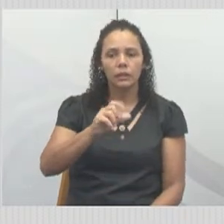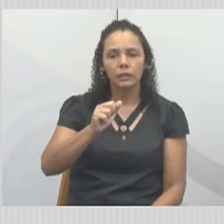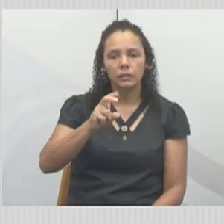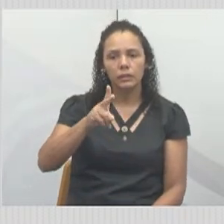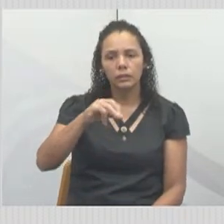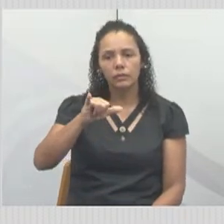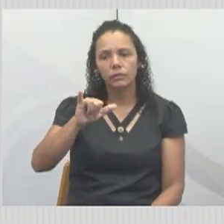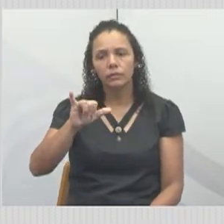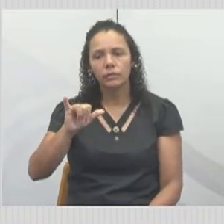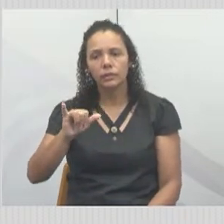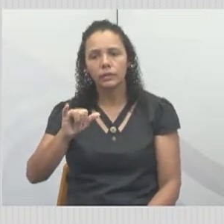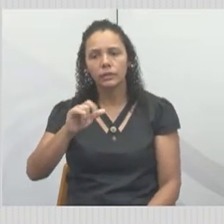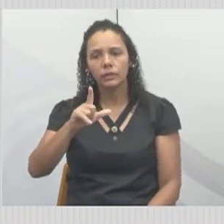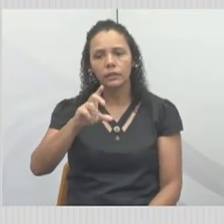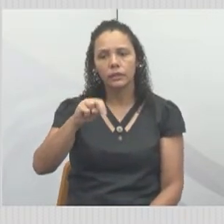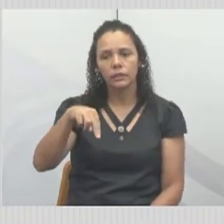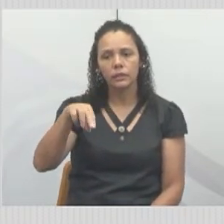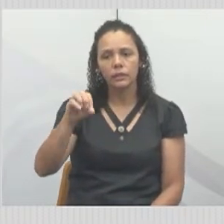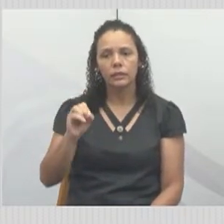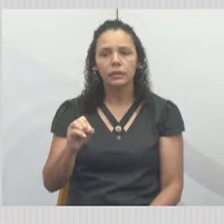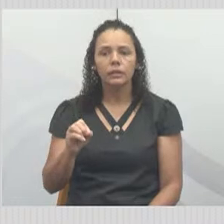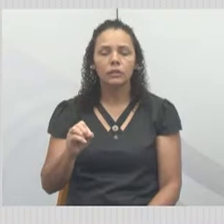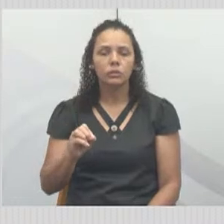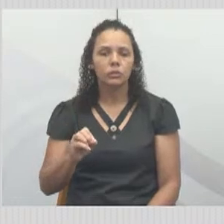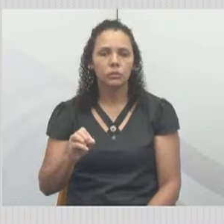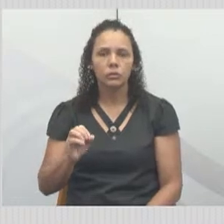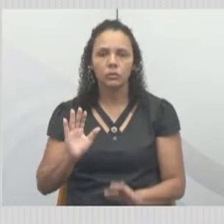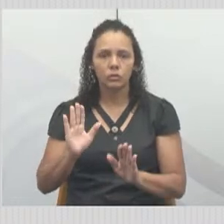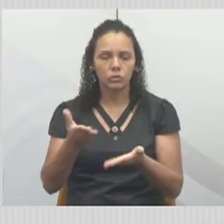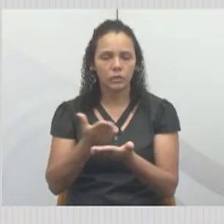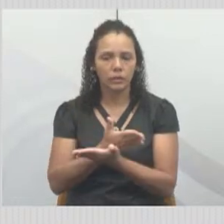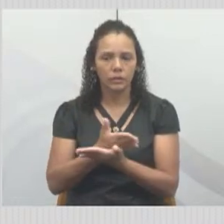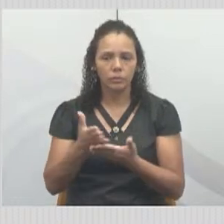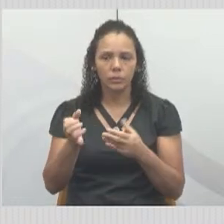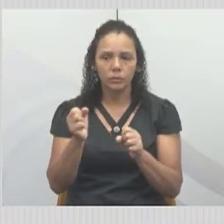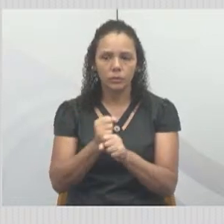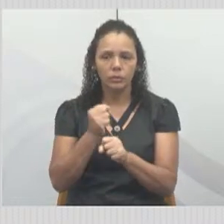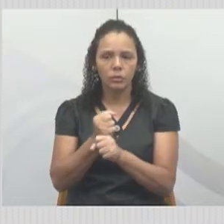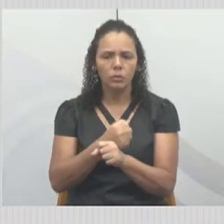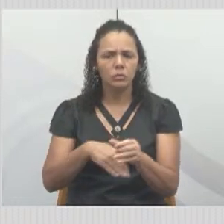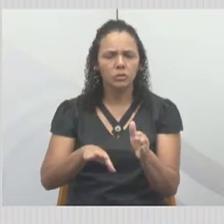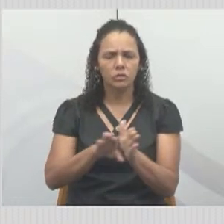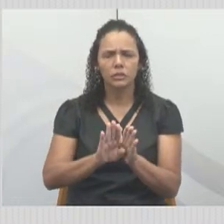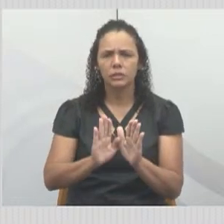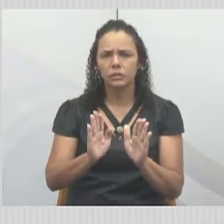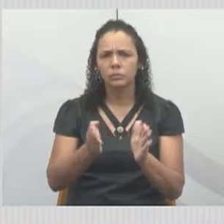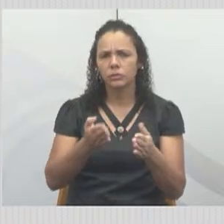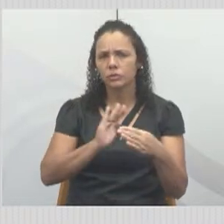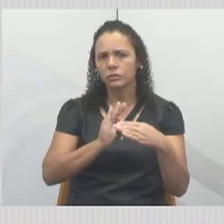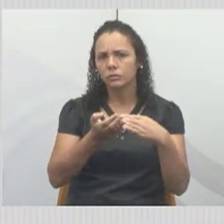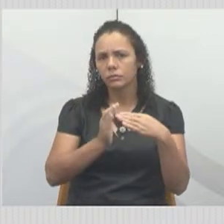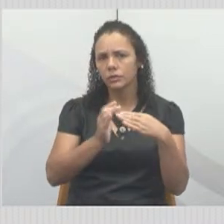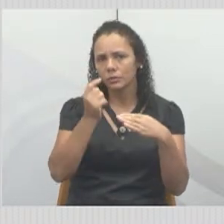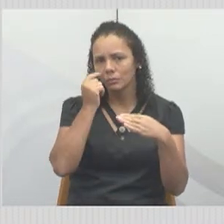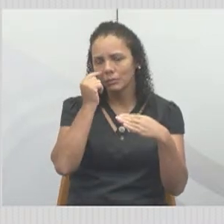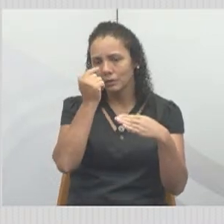Via Oeste, São José já está em andamento com a sua obra, a gente já chegou até o Parque Meia Lua e estamos licitando a última etapa,